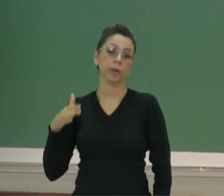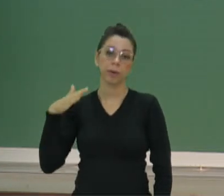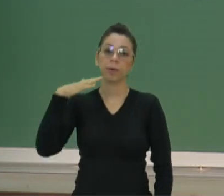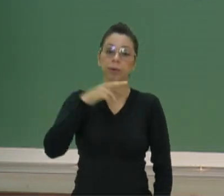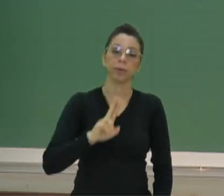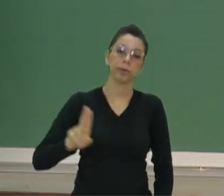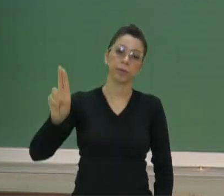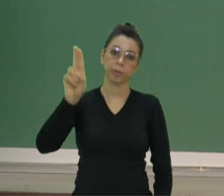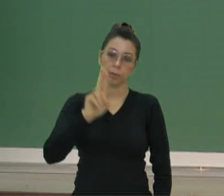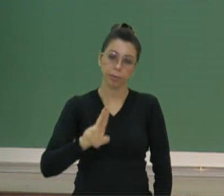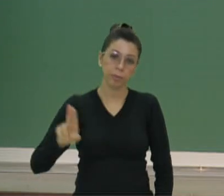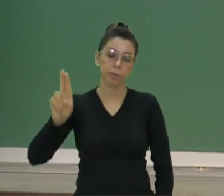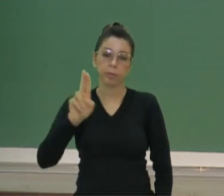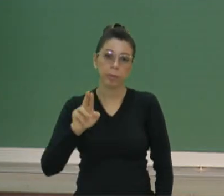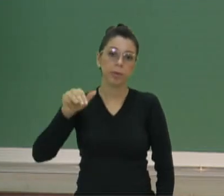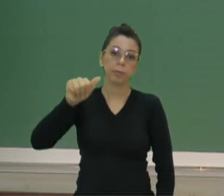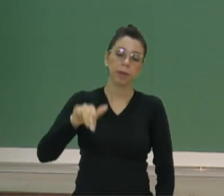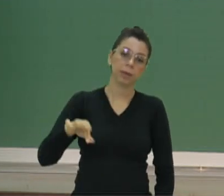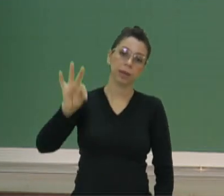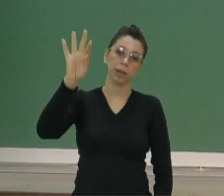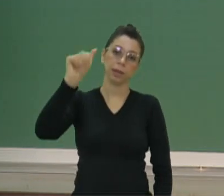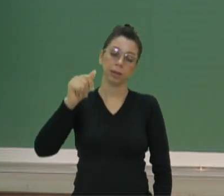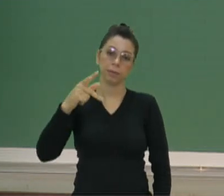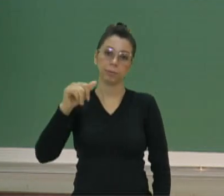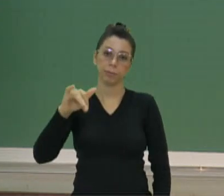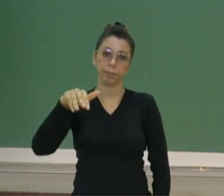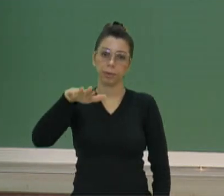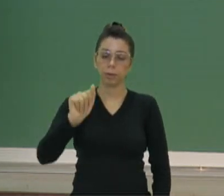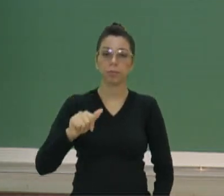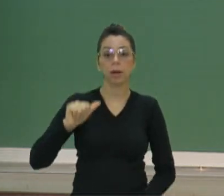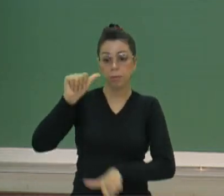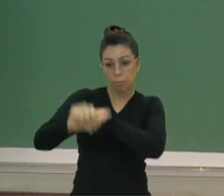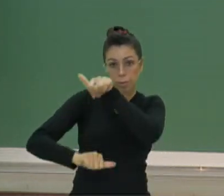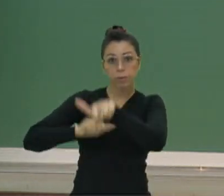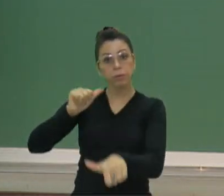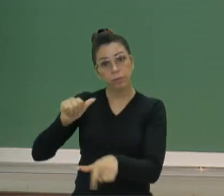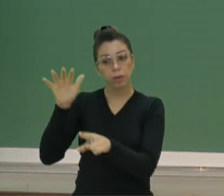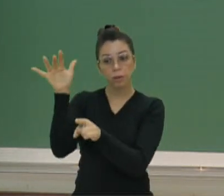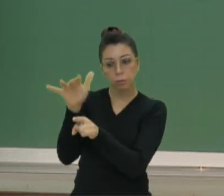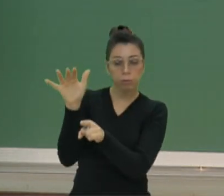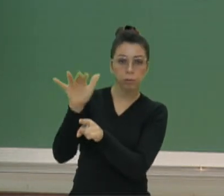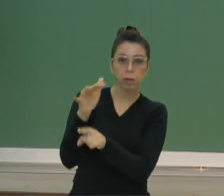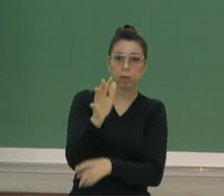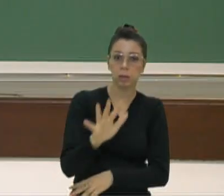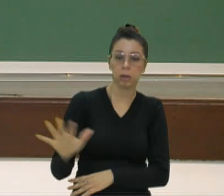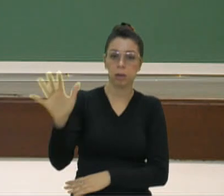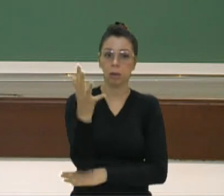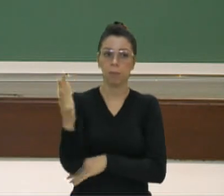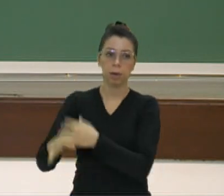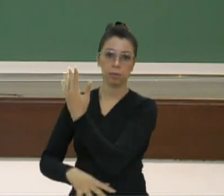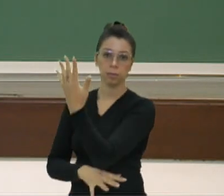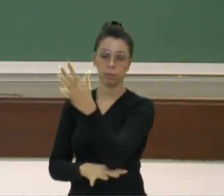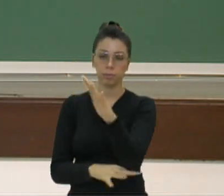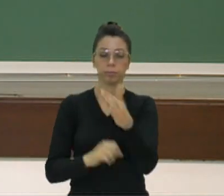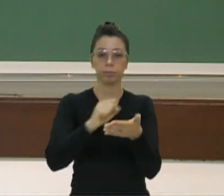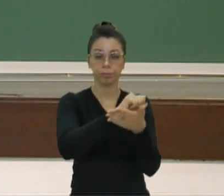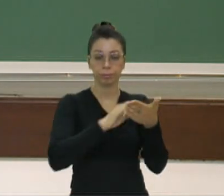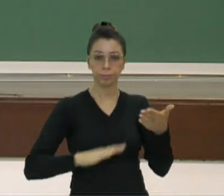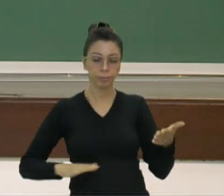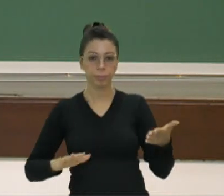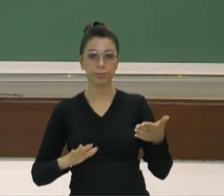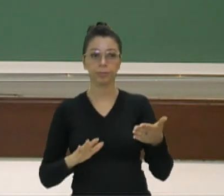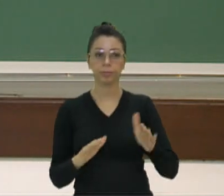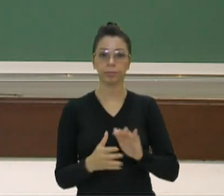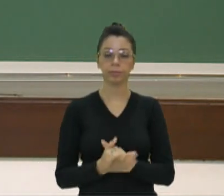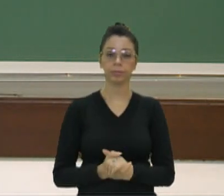utilizar a matéria-prima e por consequência vai transformar a paisagem. E agora vamos para mais uma atividadezinha para